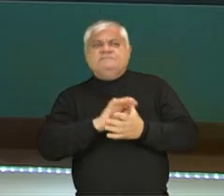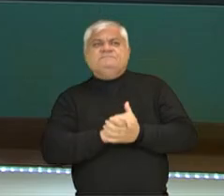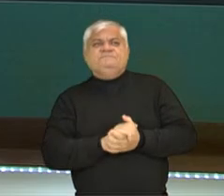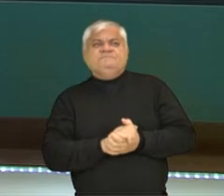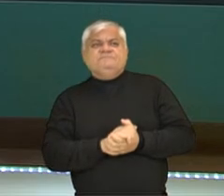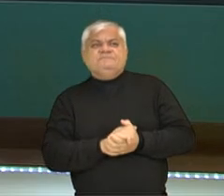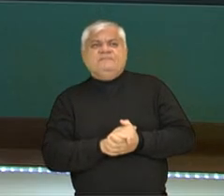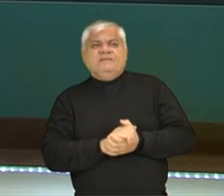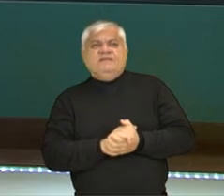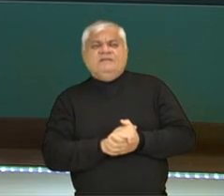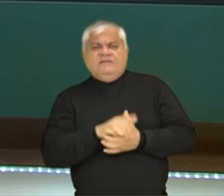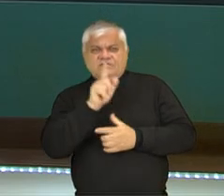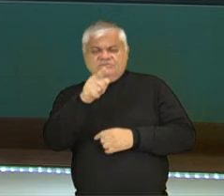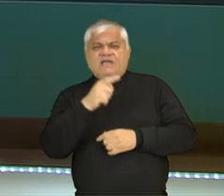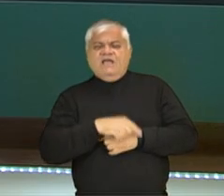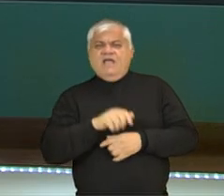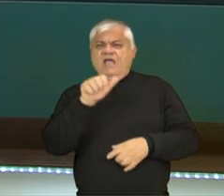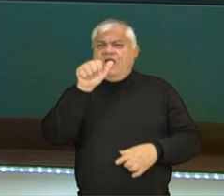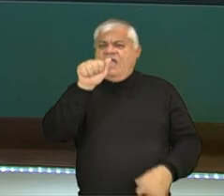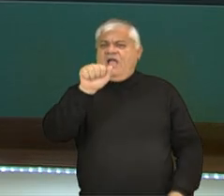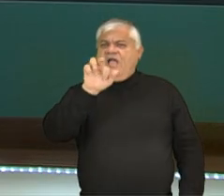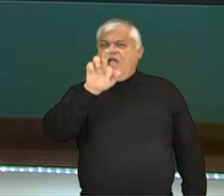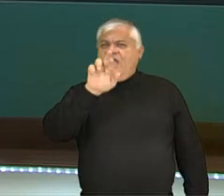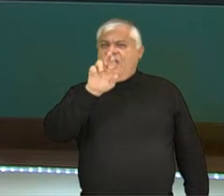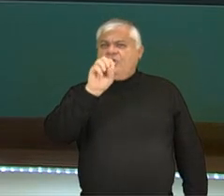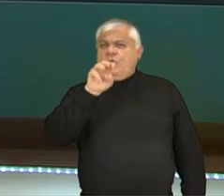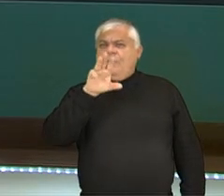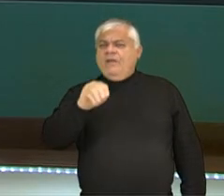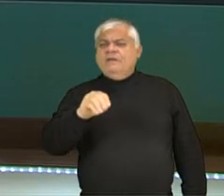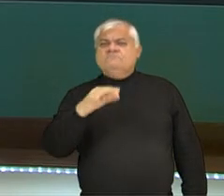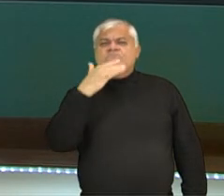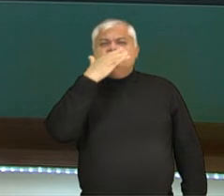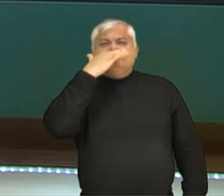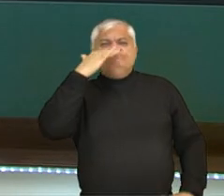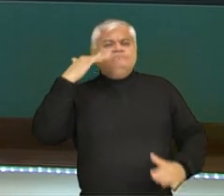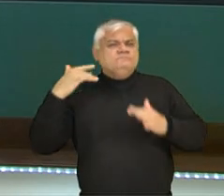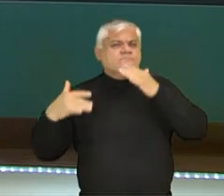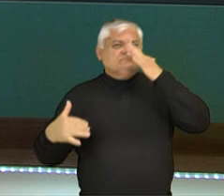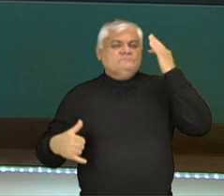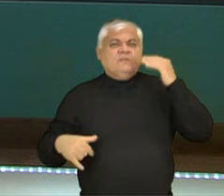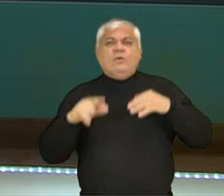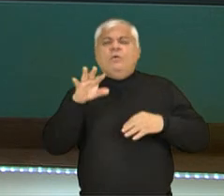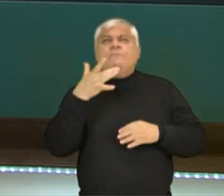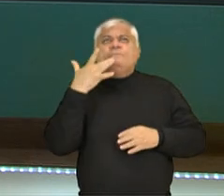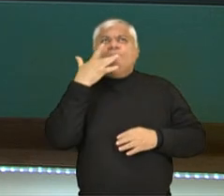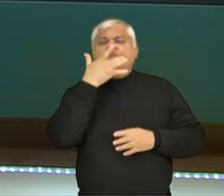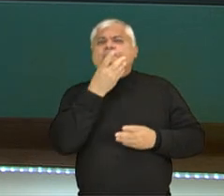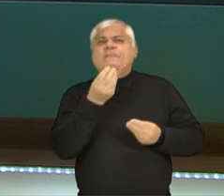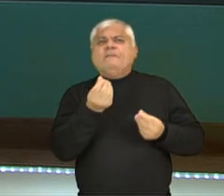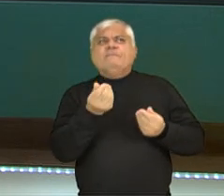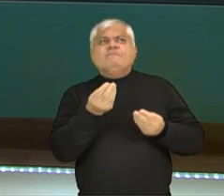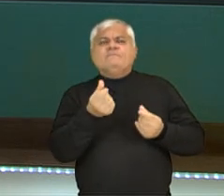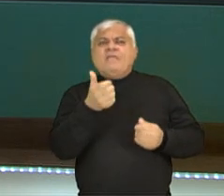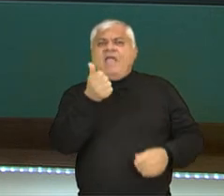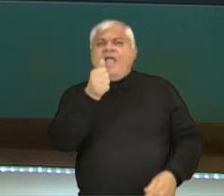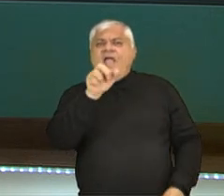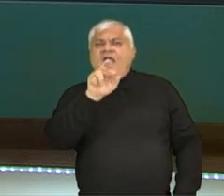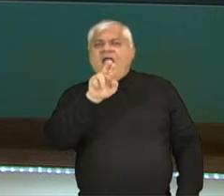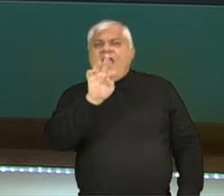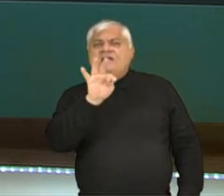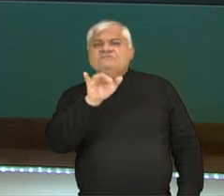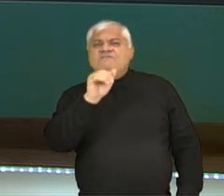ouviu falar em aroma ou sabor artificial? Ai, professor, como não, professor? Esta imagem me